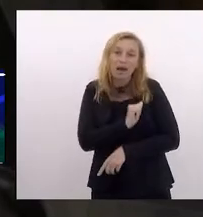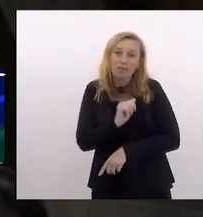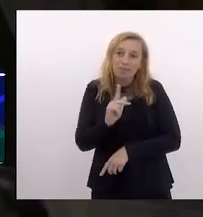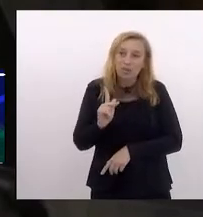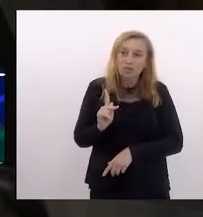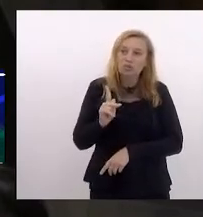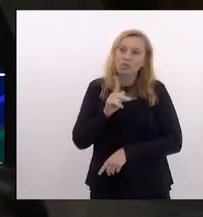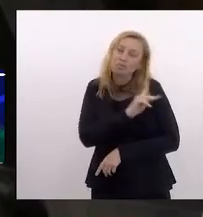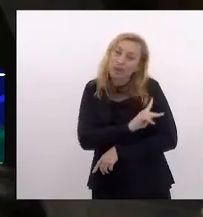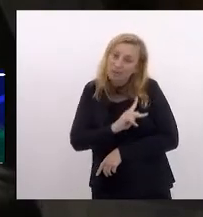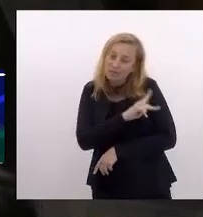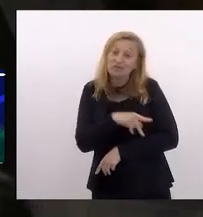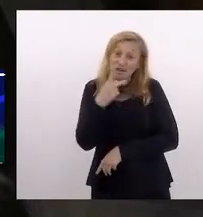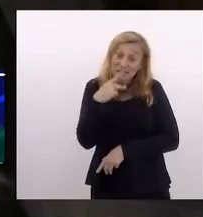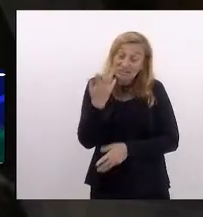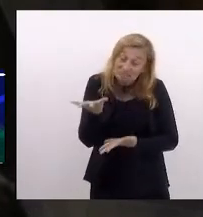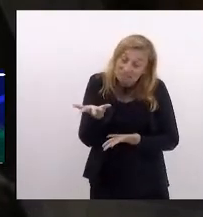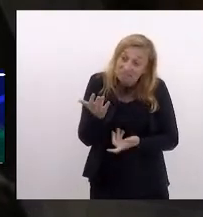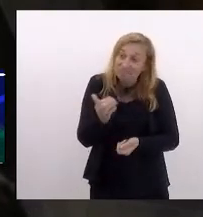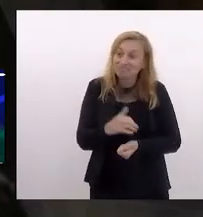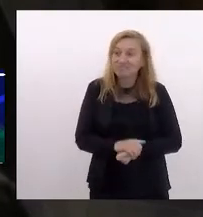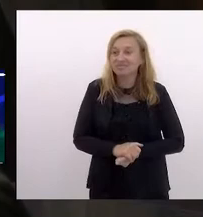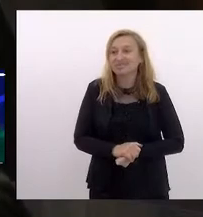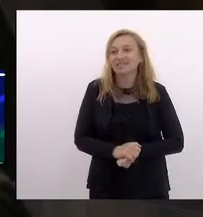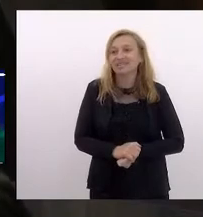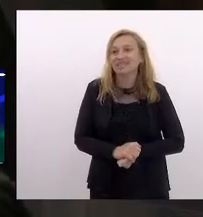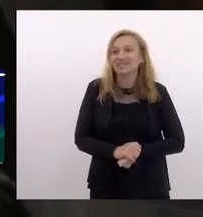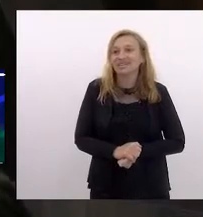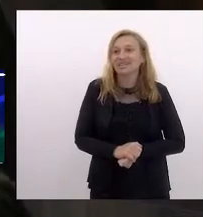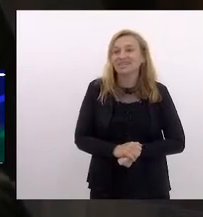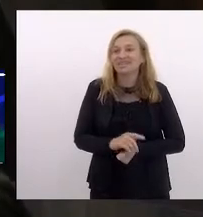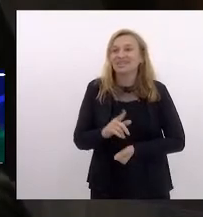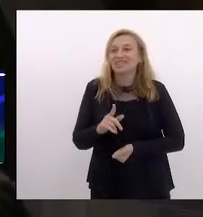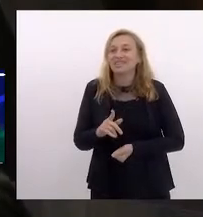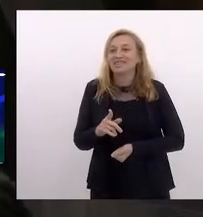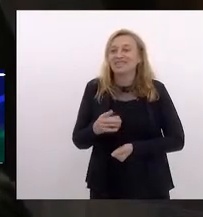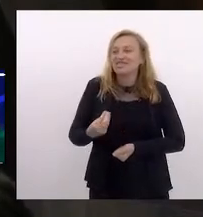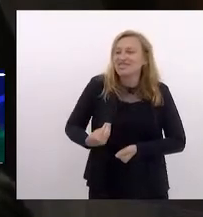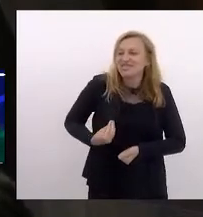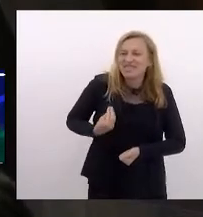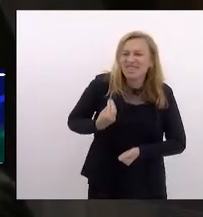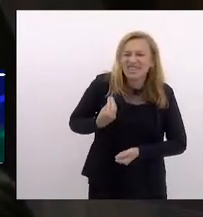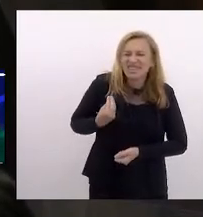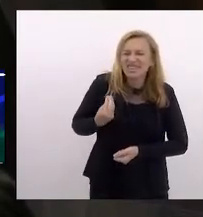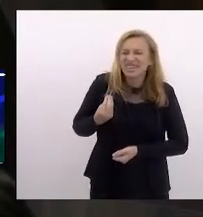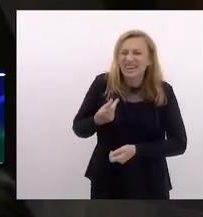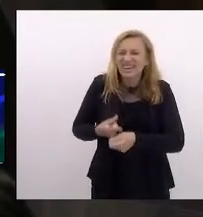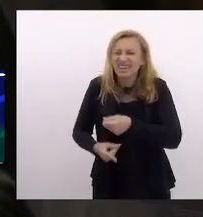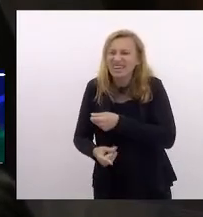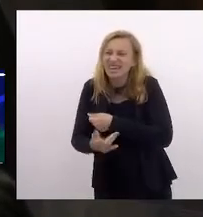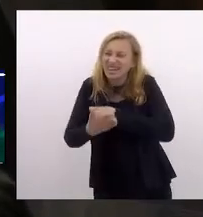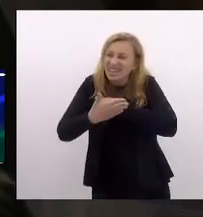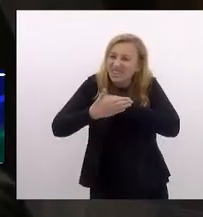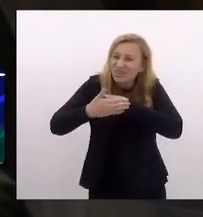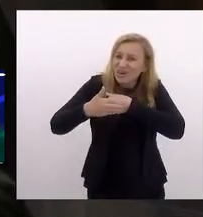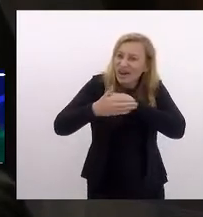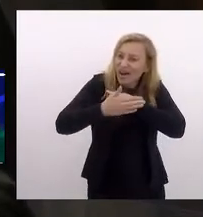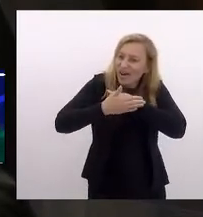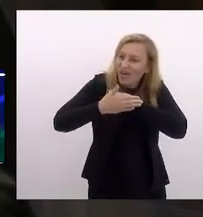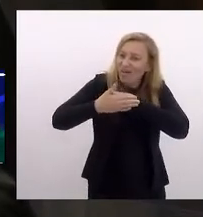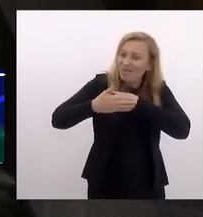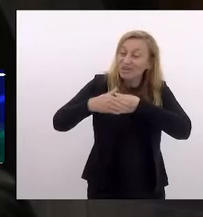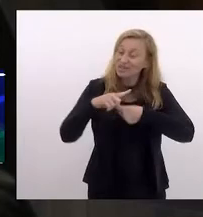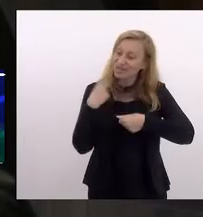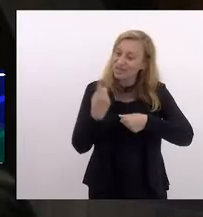Paulo diz com longanimidade com mansidão nós iremos